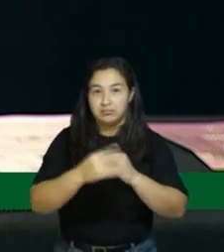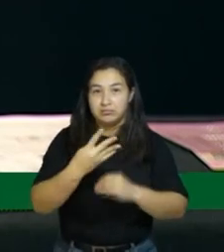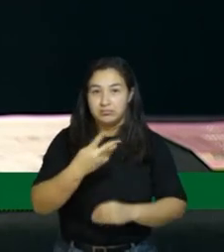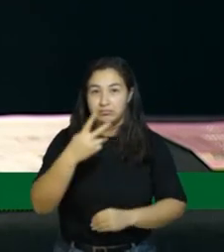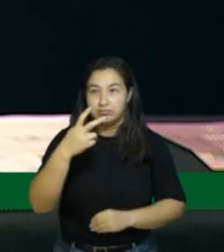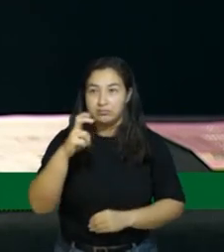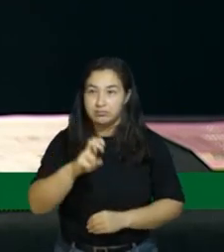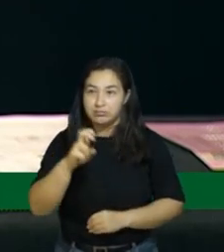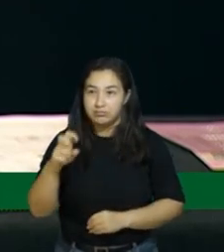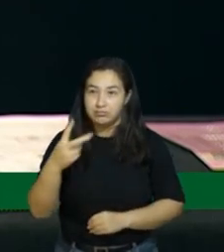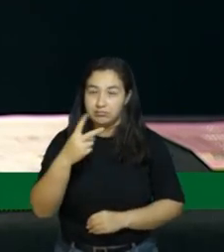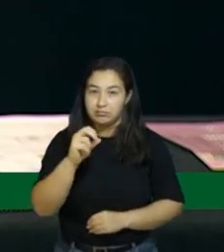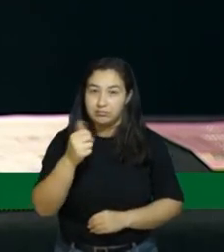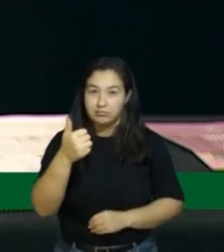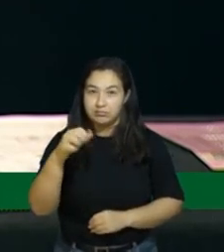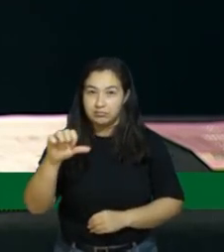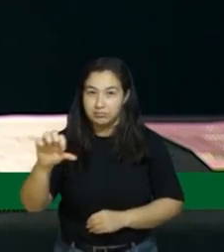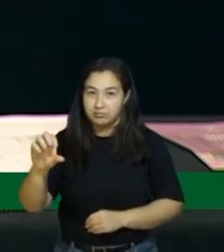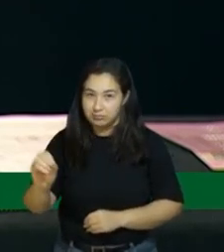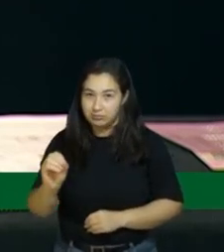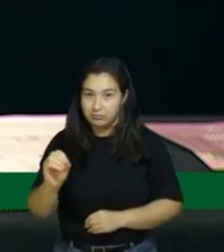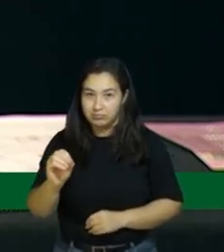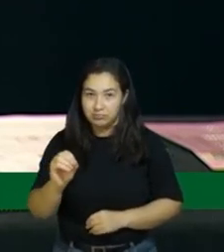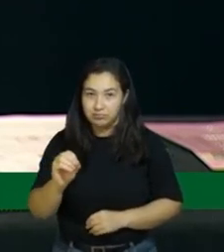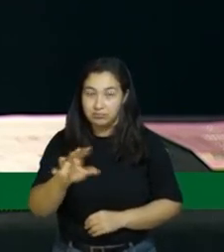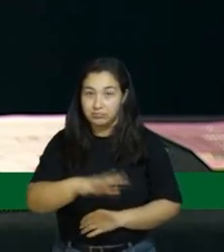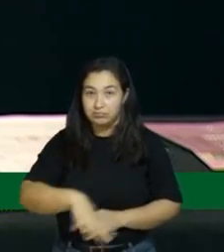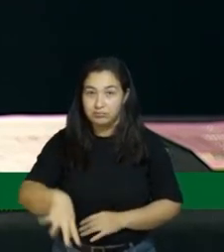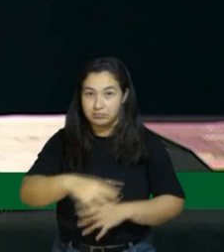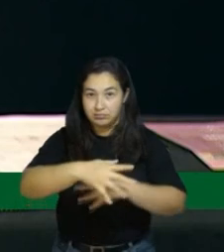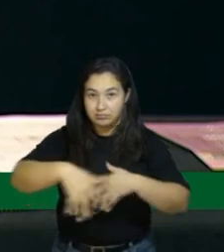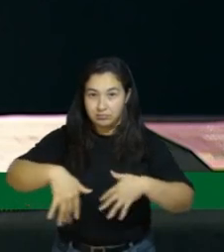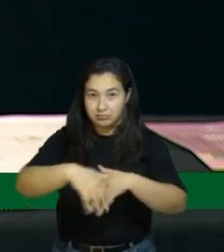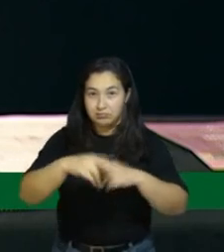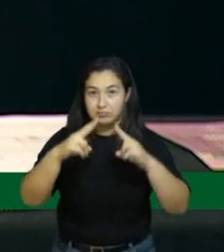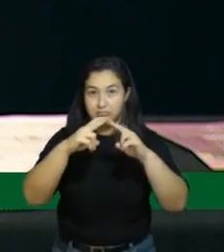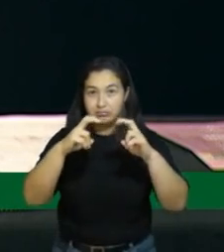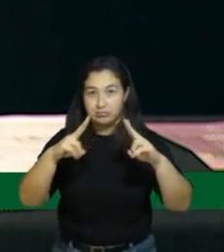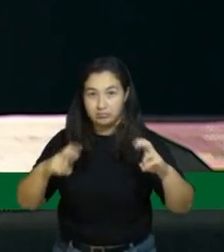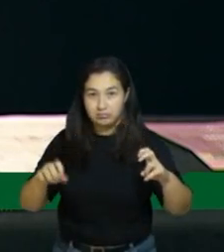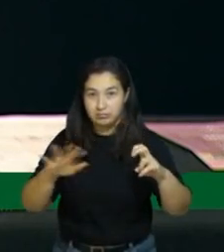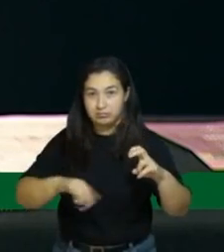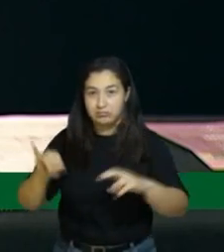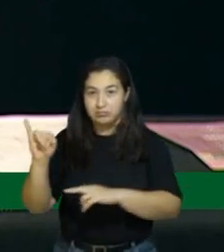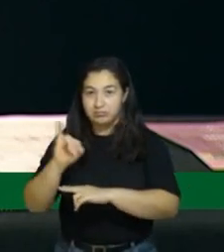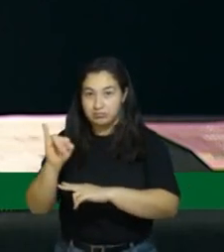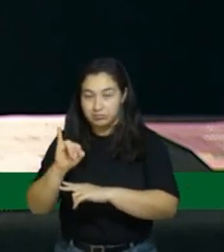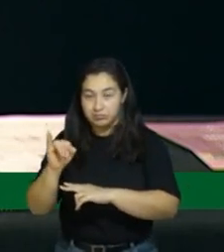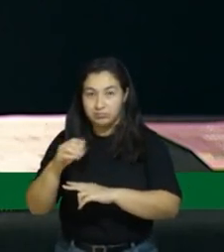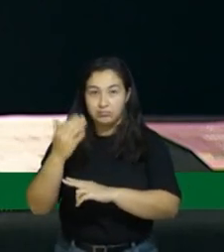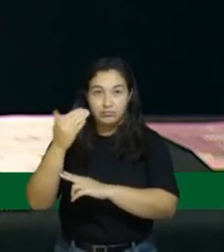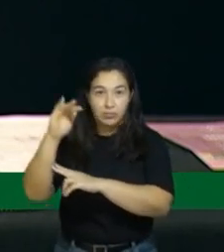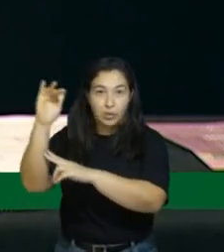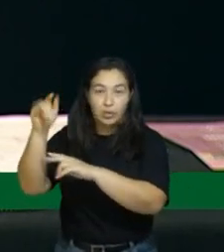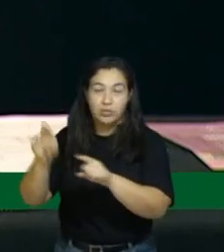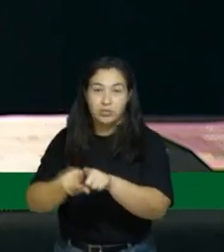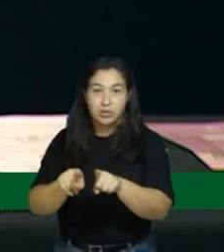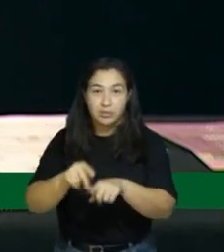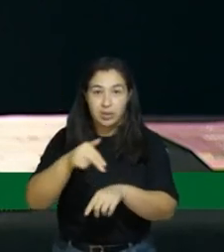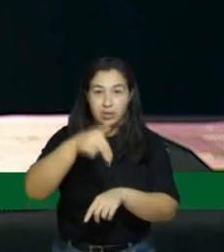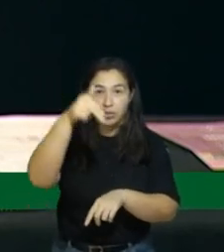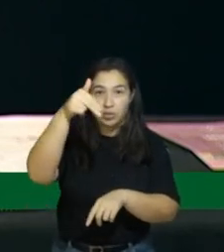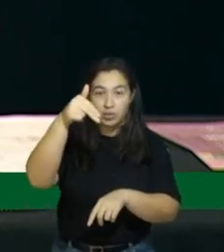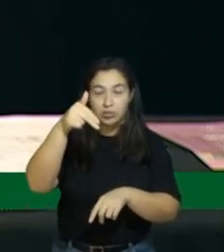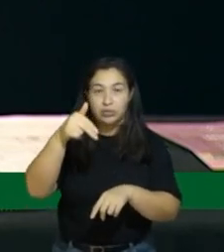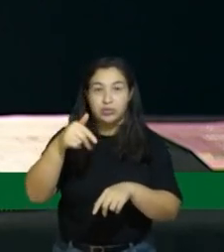janeiro de 2010 que institui as regiões metropolitanas de Florianópolis do Vale do Itajaí do Alto Vale do Itajaí do norte nordeste Catarinense